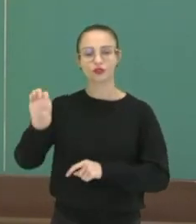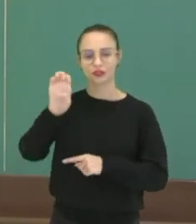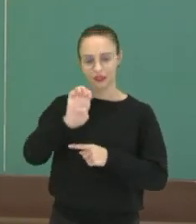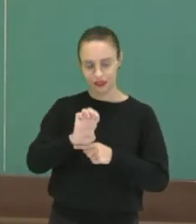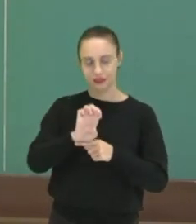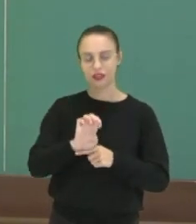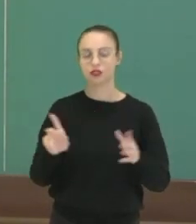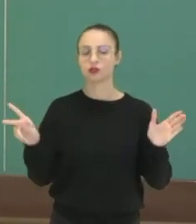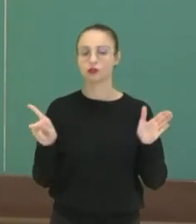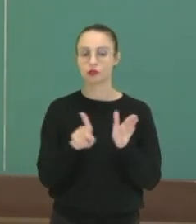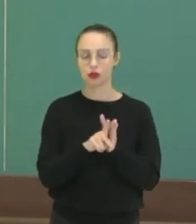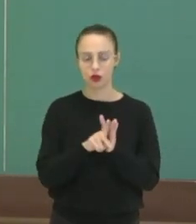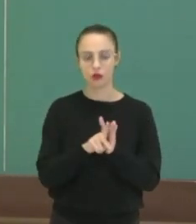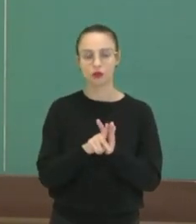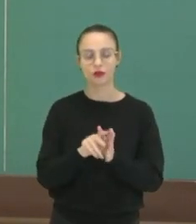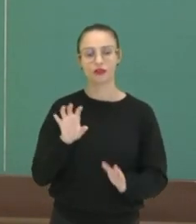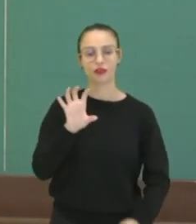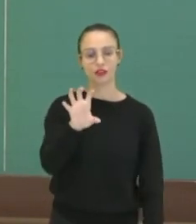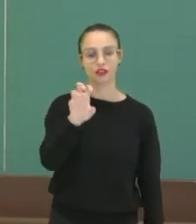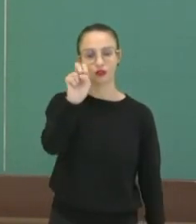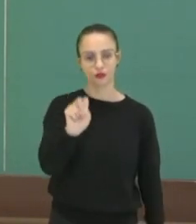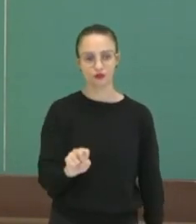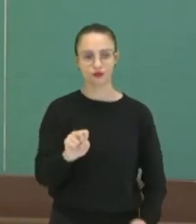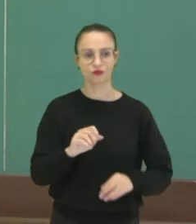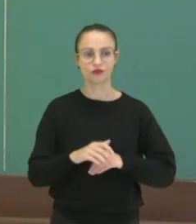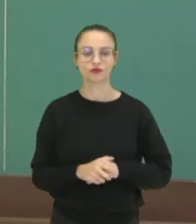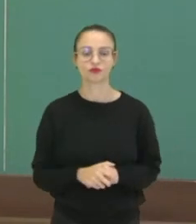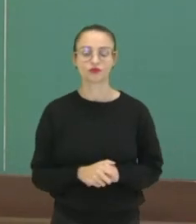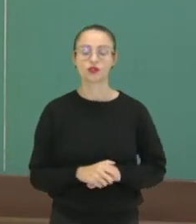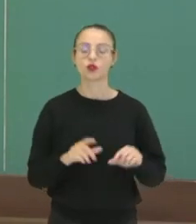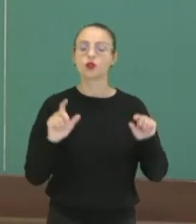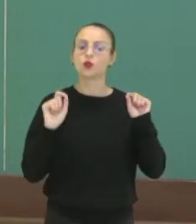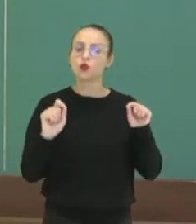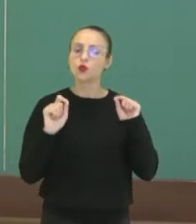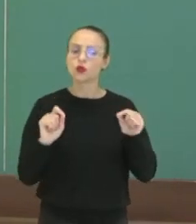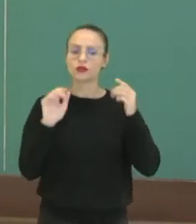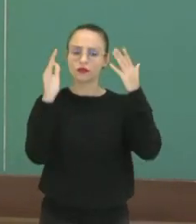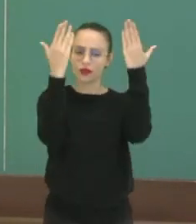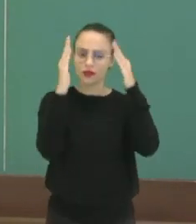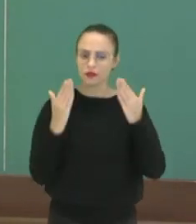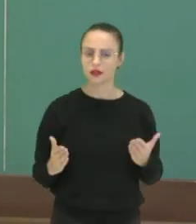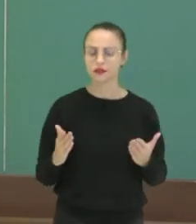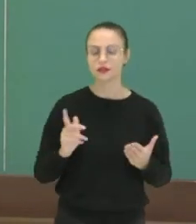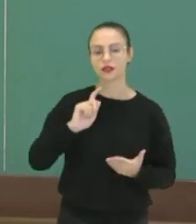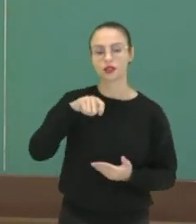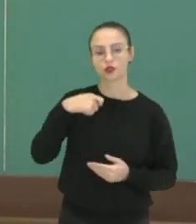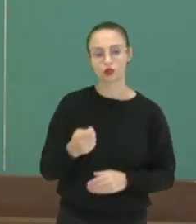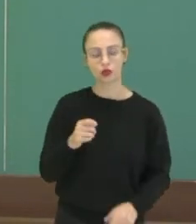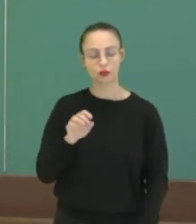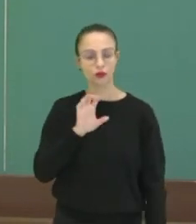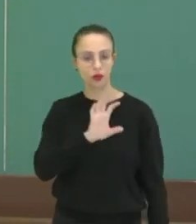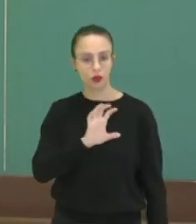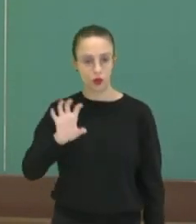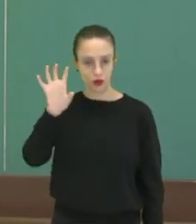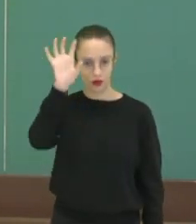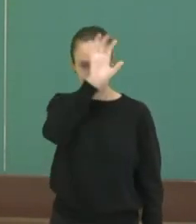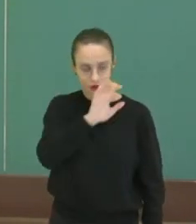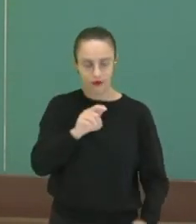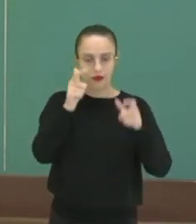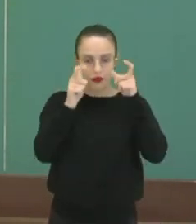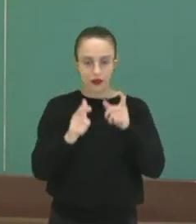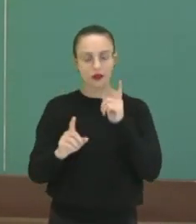que pertencem a esta região. O que nós podemos analisar em termos de localização geográfica e